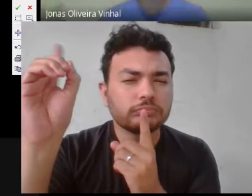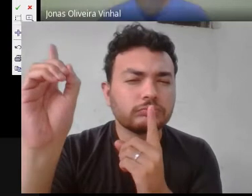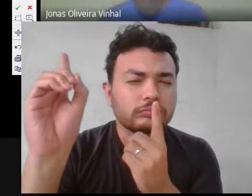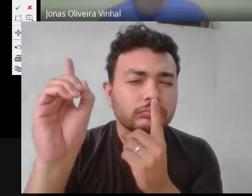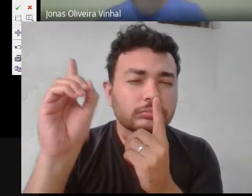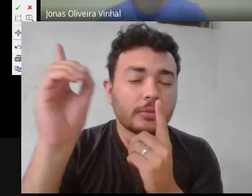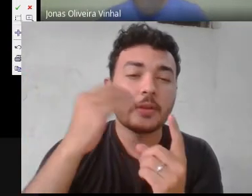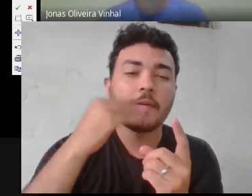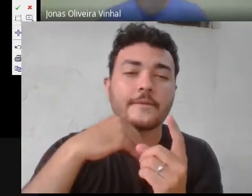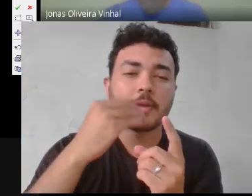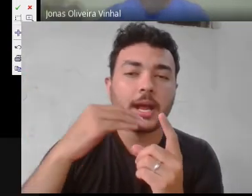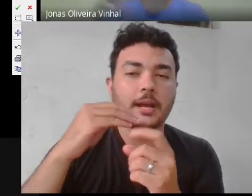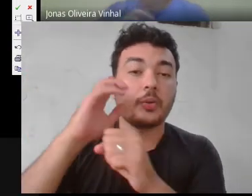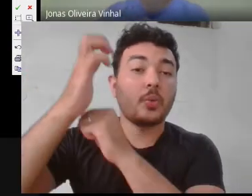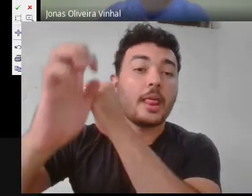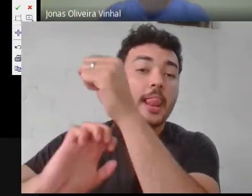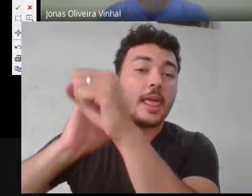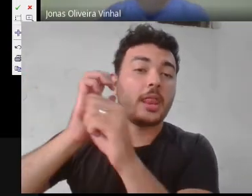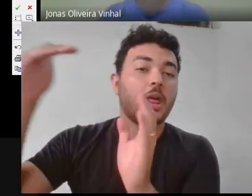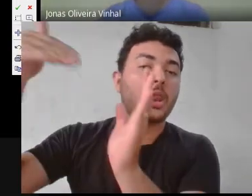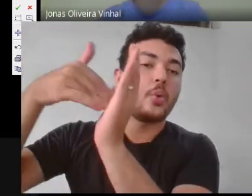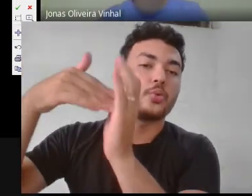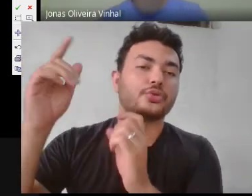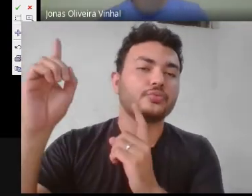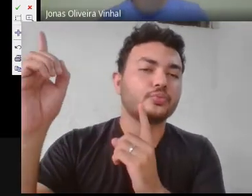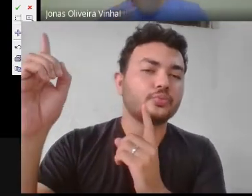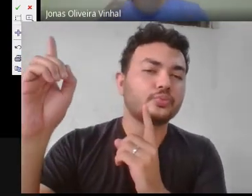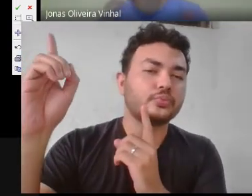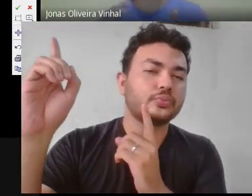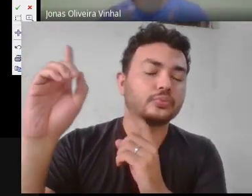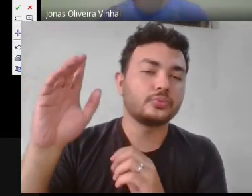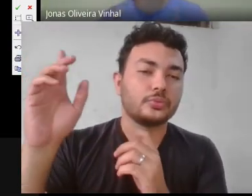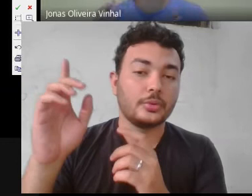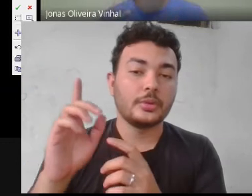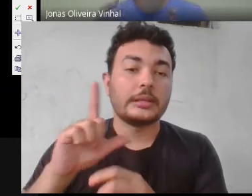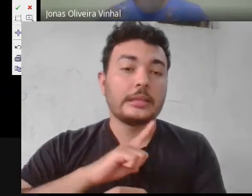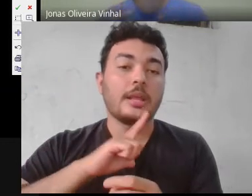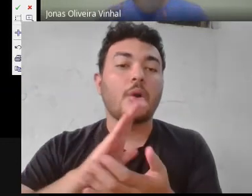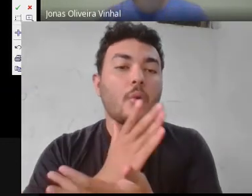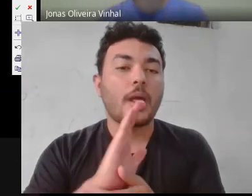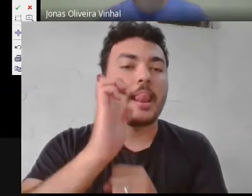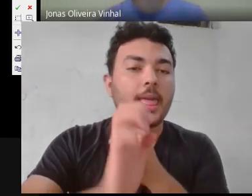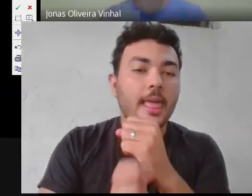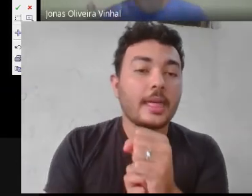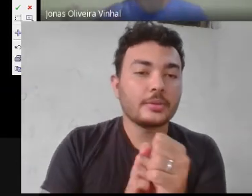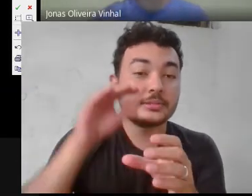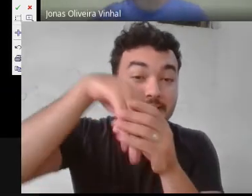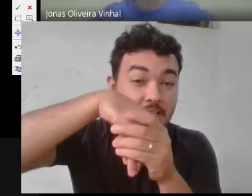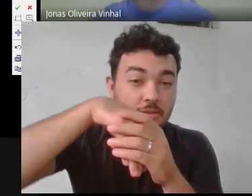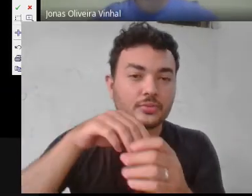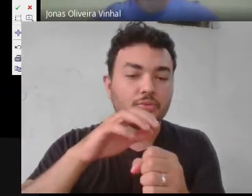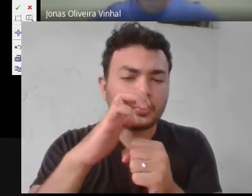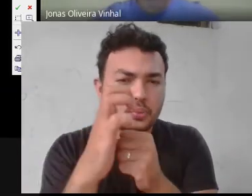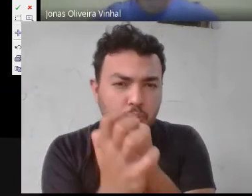núcleo sobre os átomos mais externos, devido aos elétrons de caroço, né, que são aqueles elétrons das camadas mais internas, que